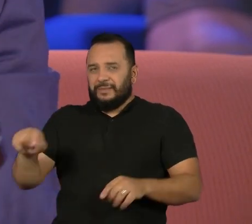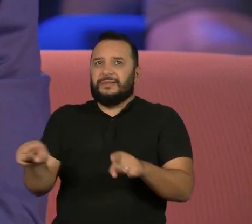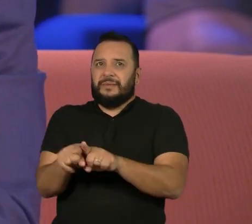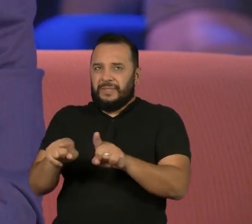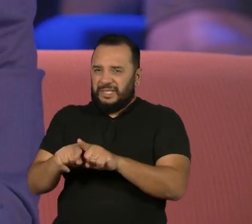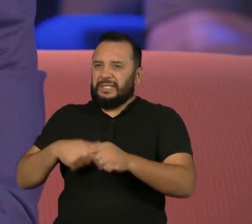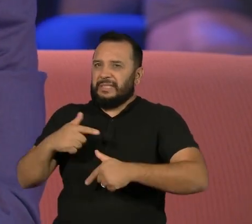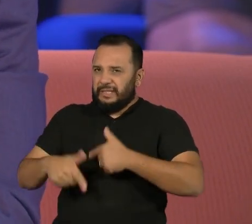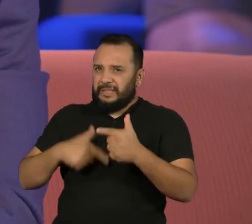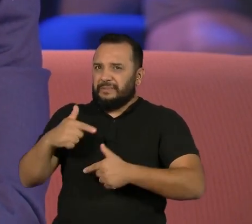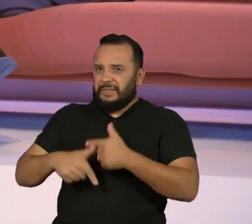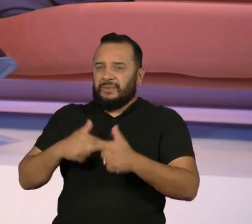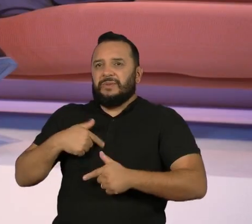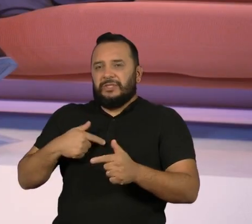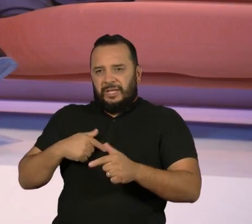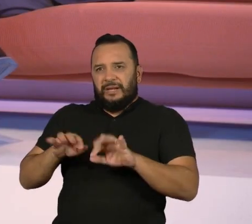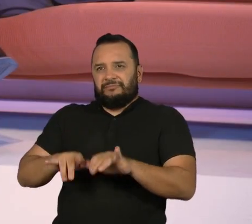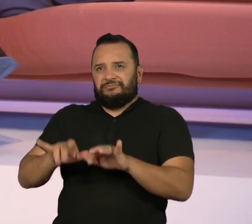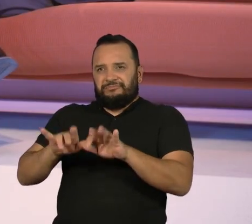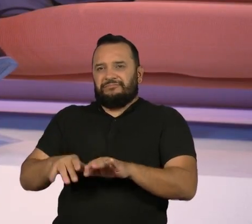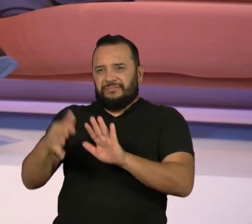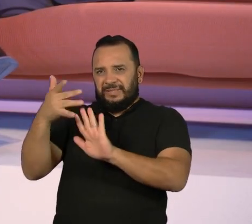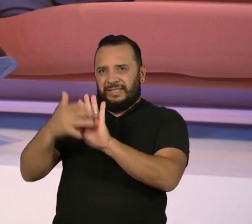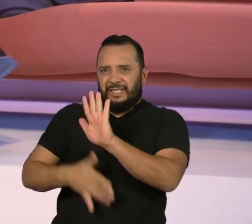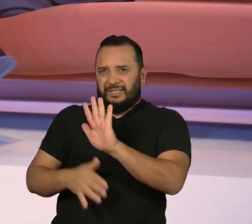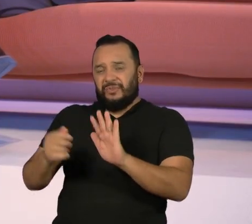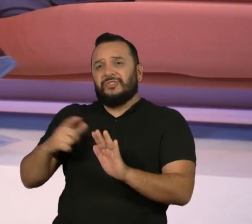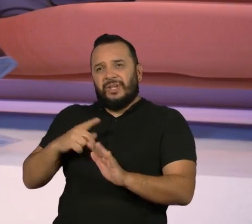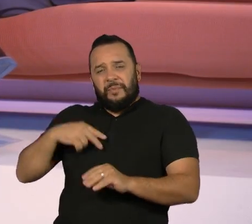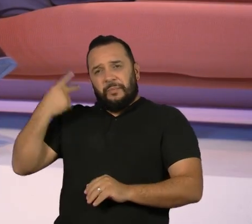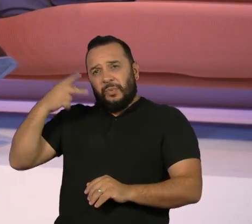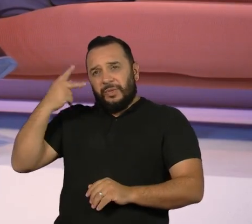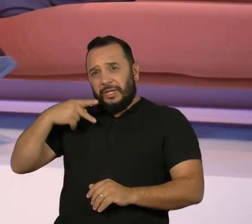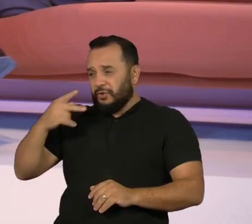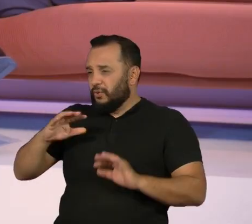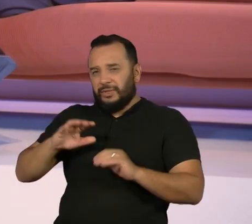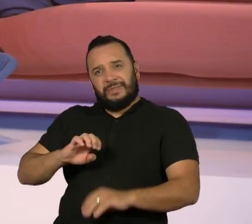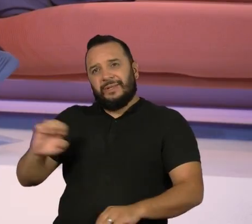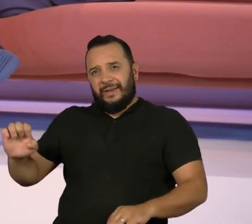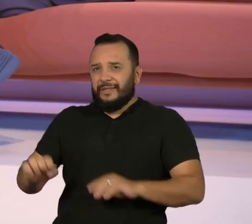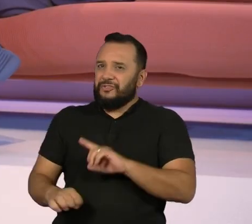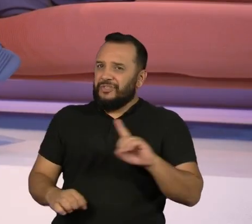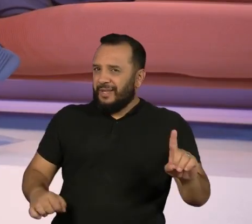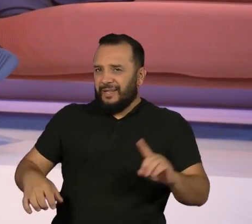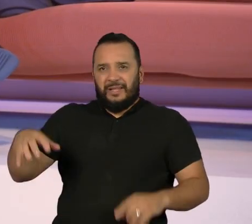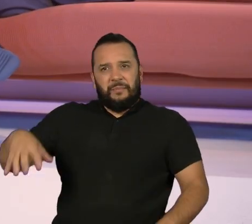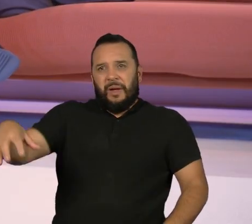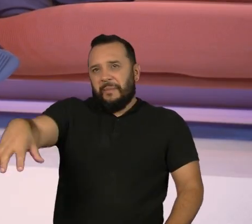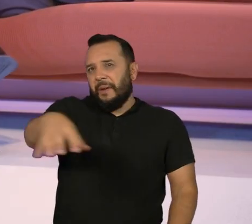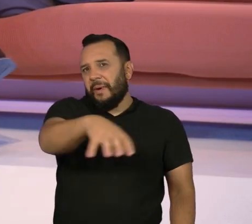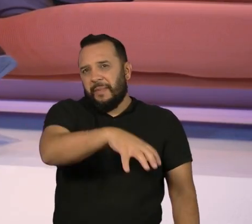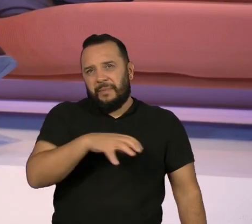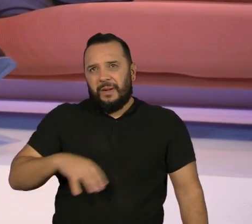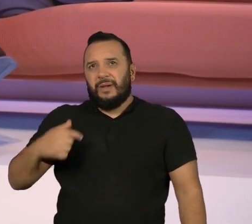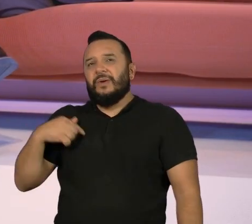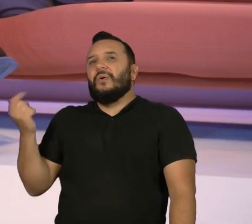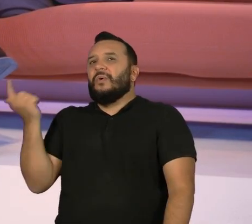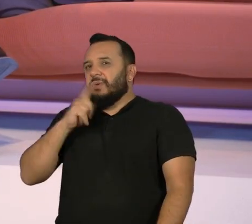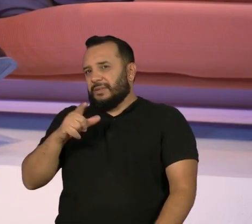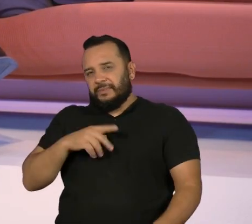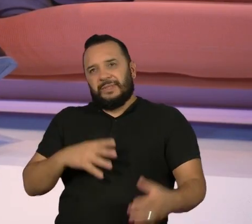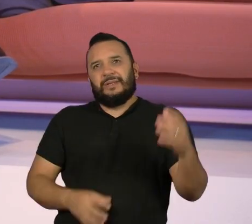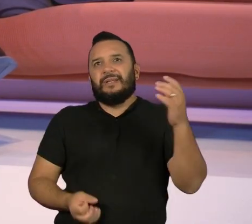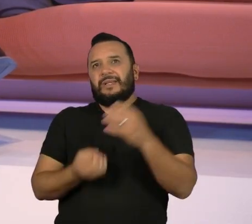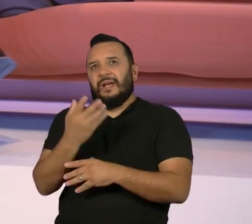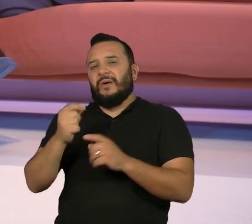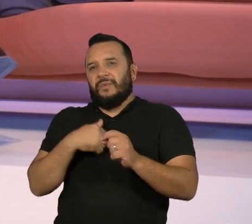trabalhou muito nesse texto, trabalhamos com parlamentares de todos os lados no espectro político e conseguimos construir um